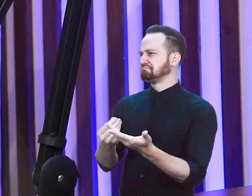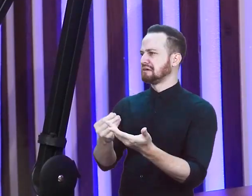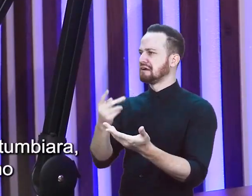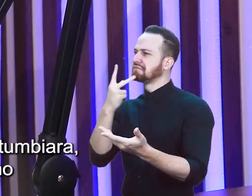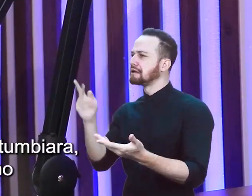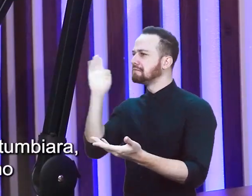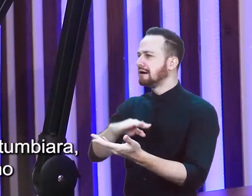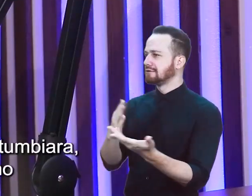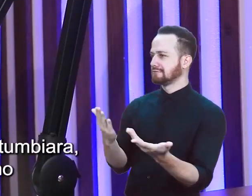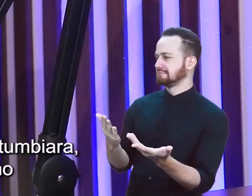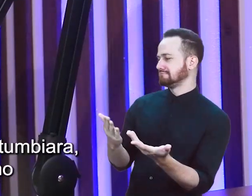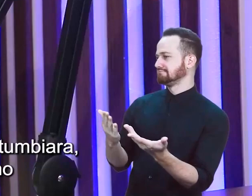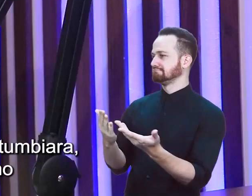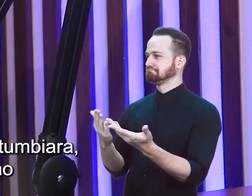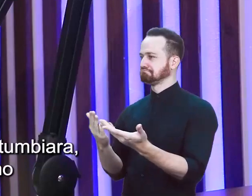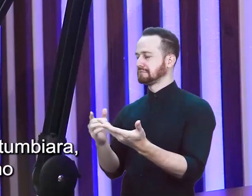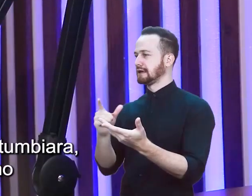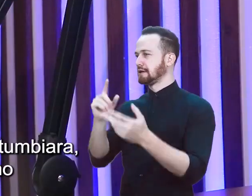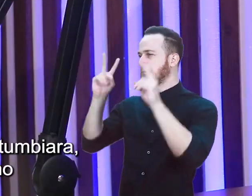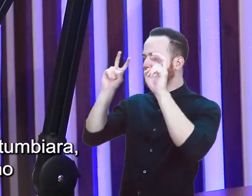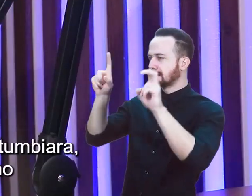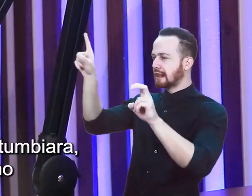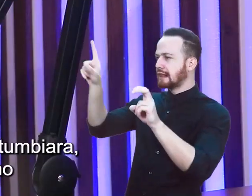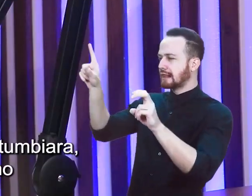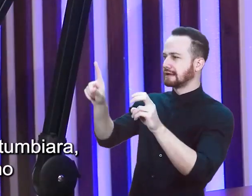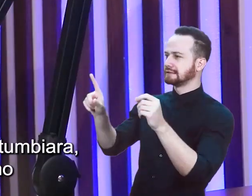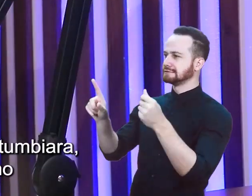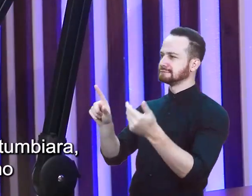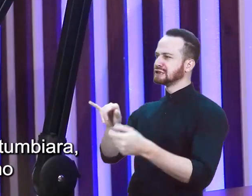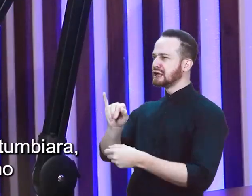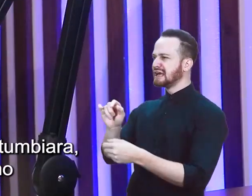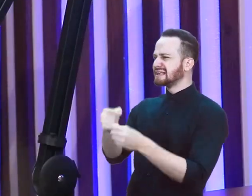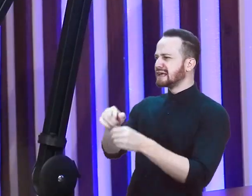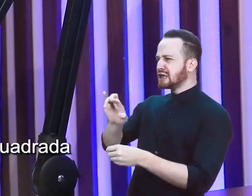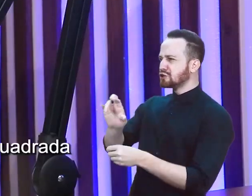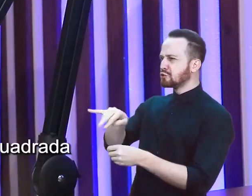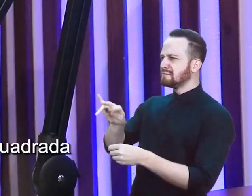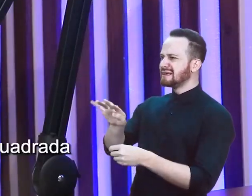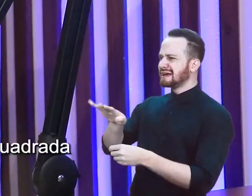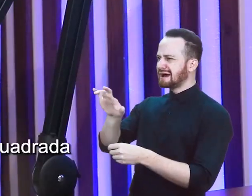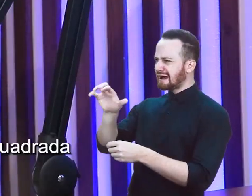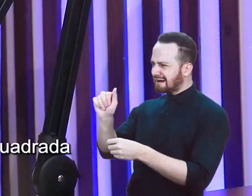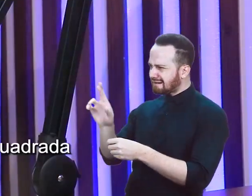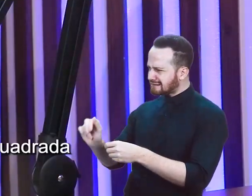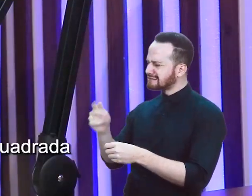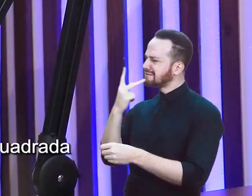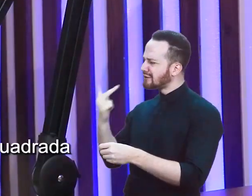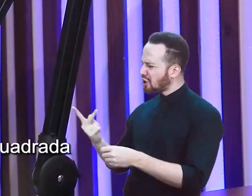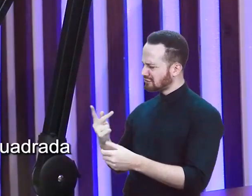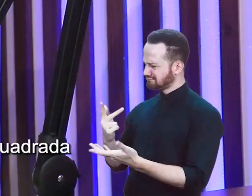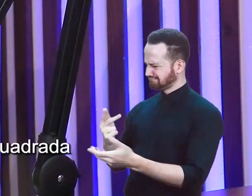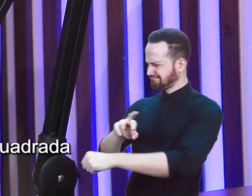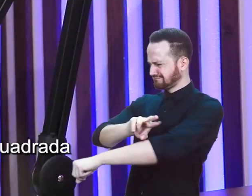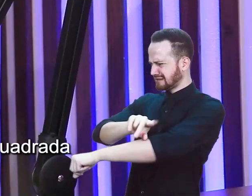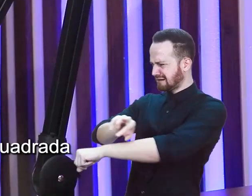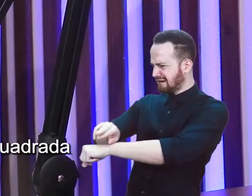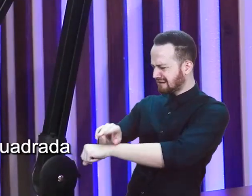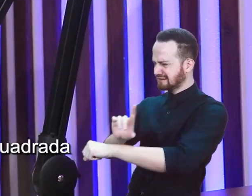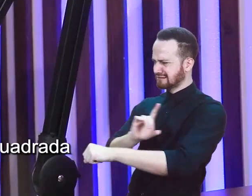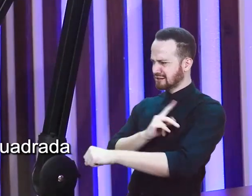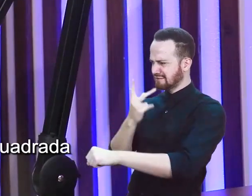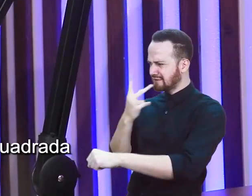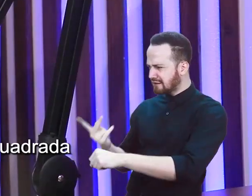injúria, exceto um caso que me lembra em Tubiara, que o delegado tipificou como racismo e a pessoa